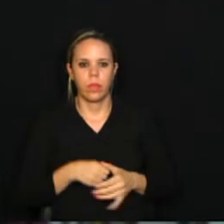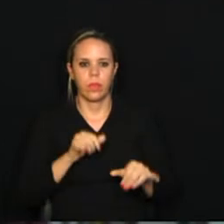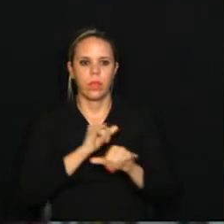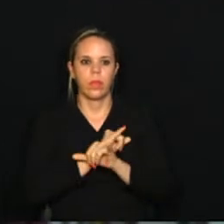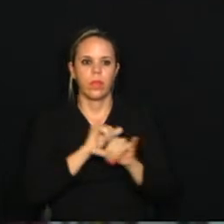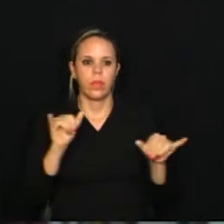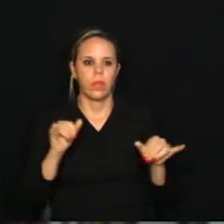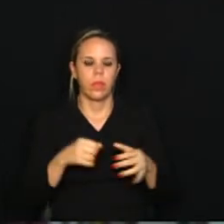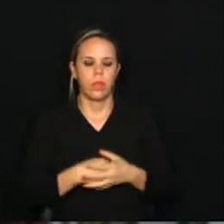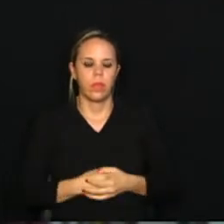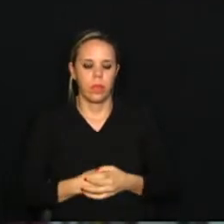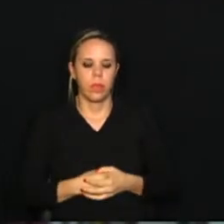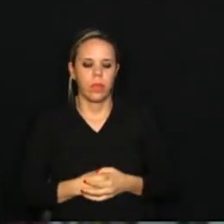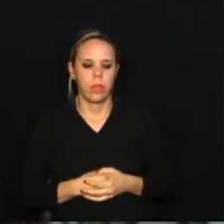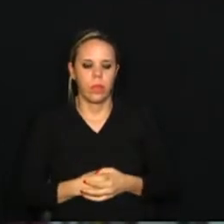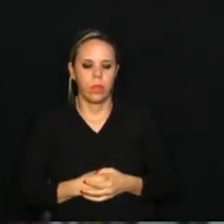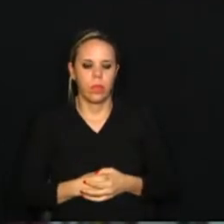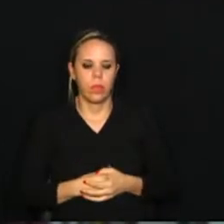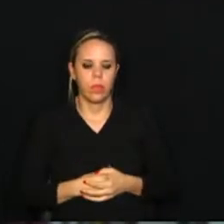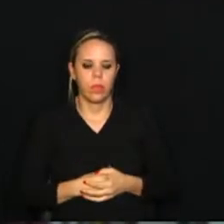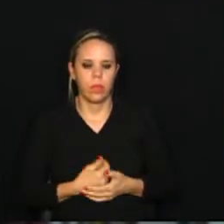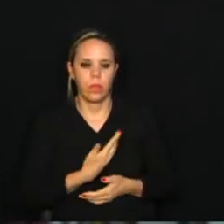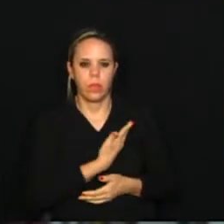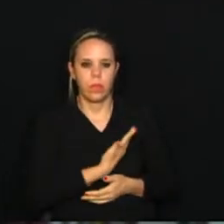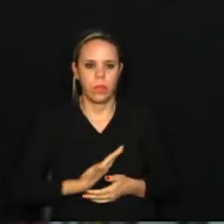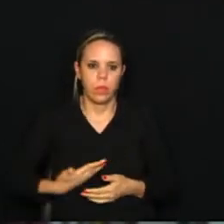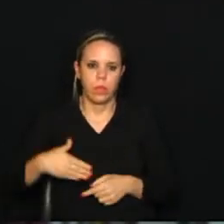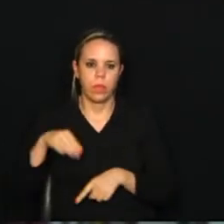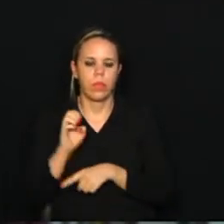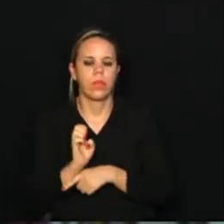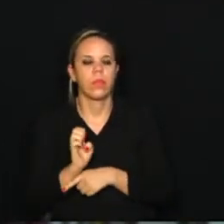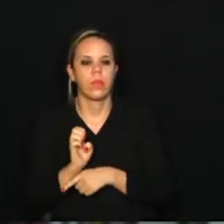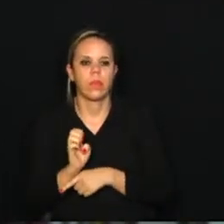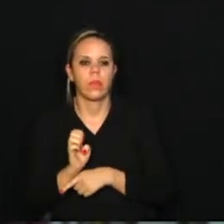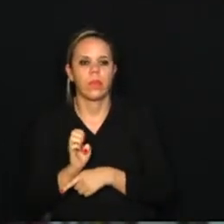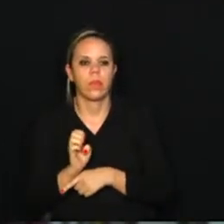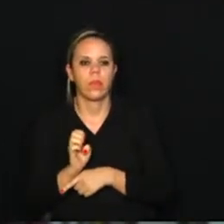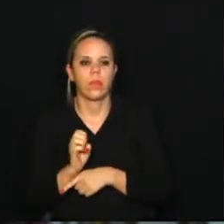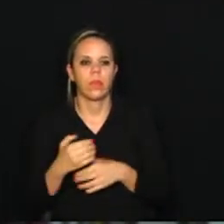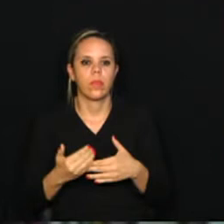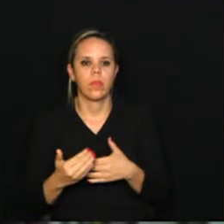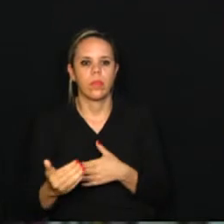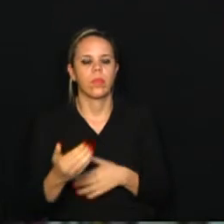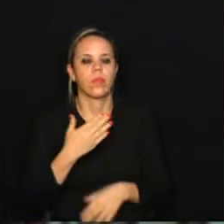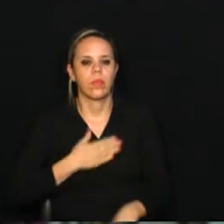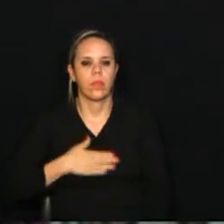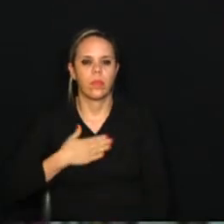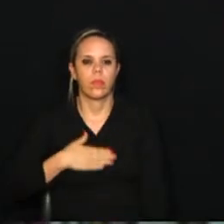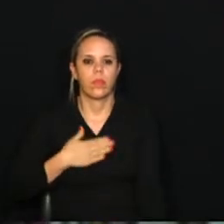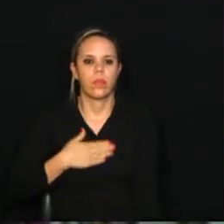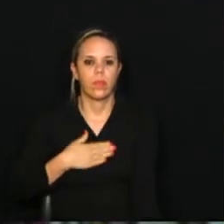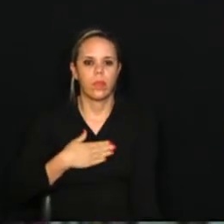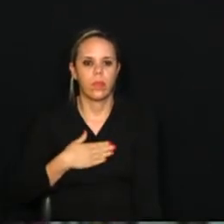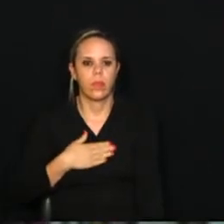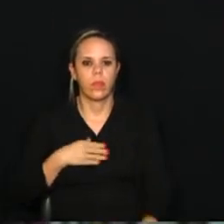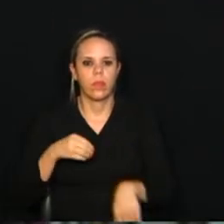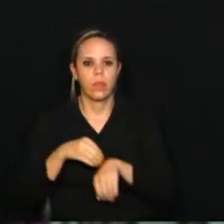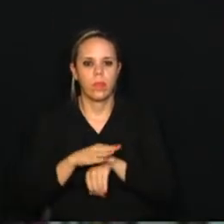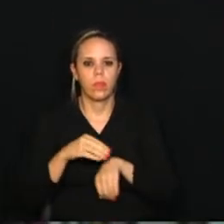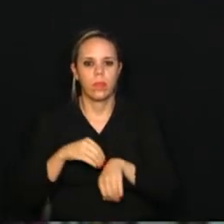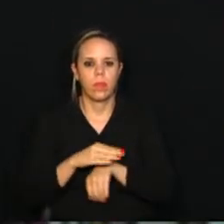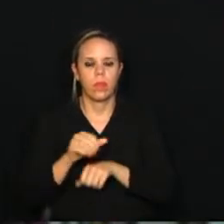anunciado pelo governo do estado a partir de agosto traz